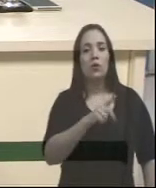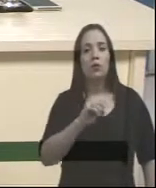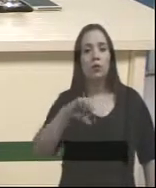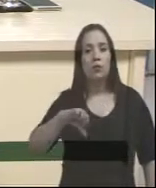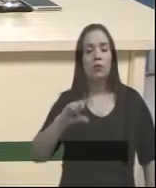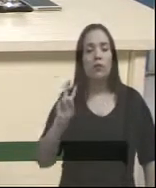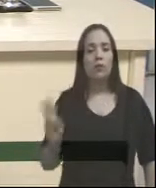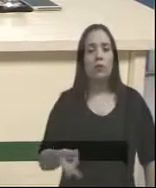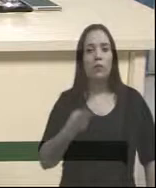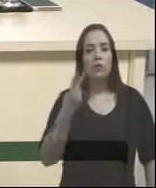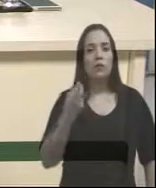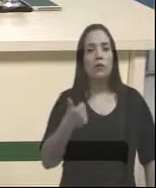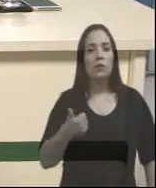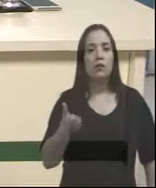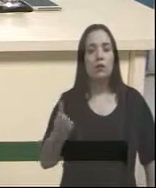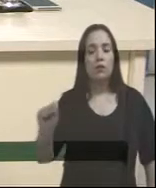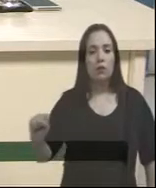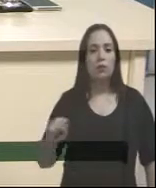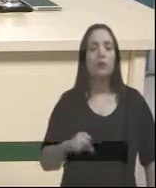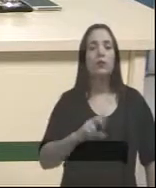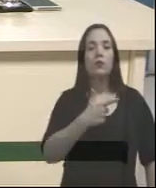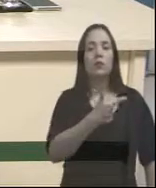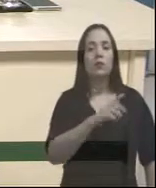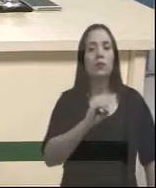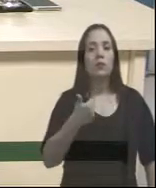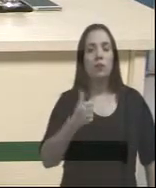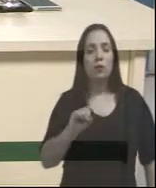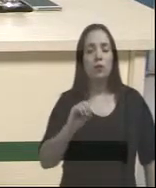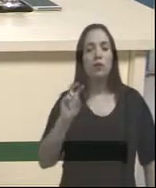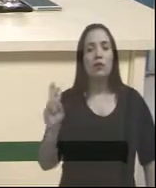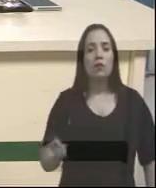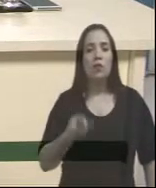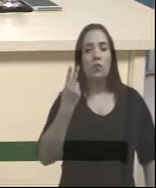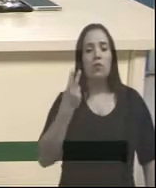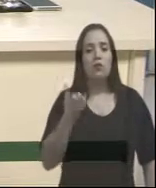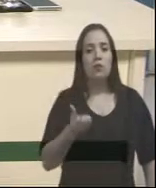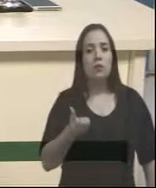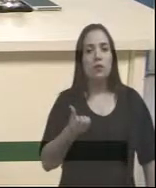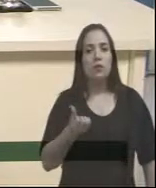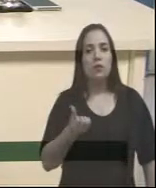2009, 2.168 assassinatos. 2010,